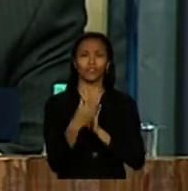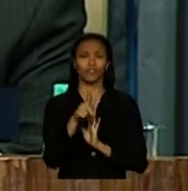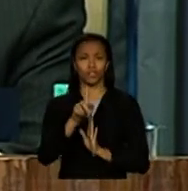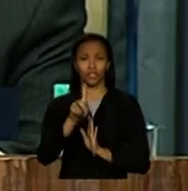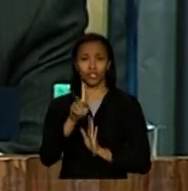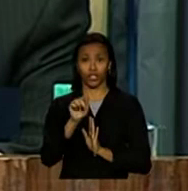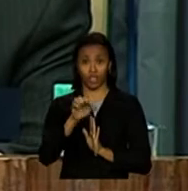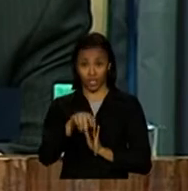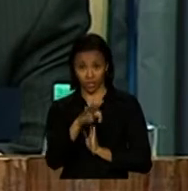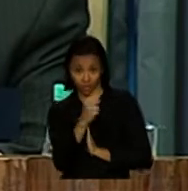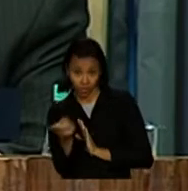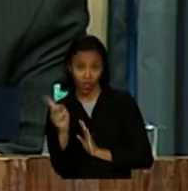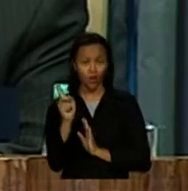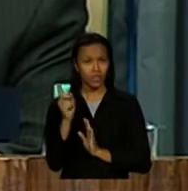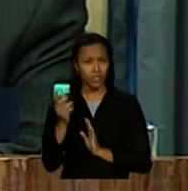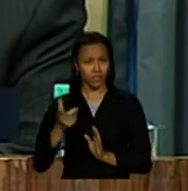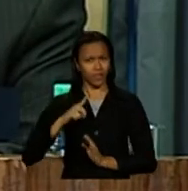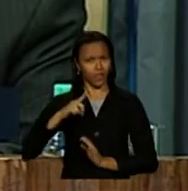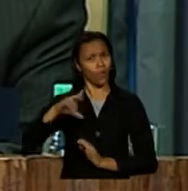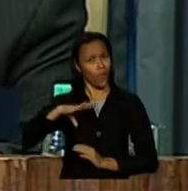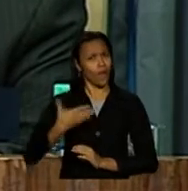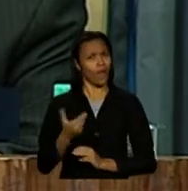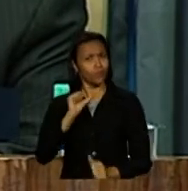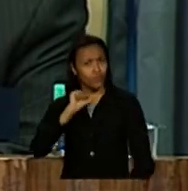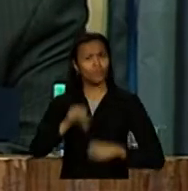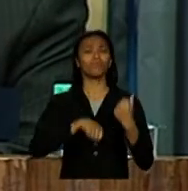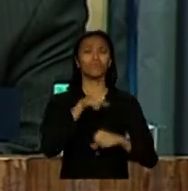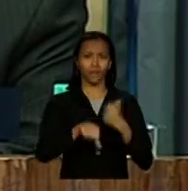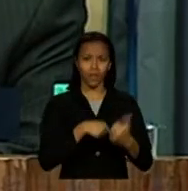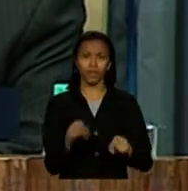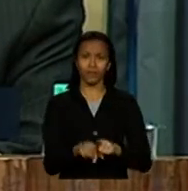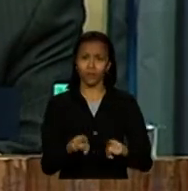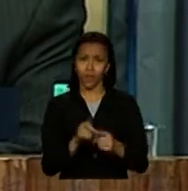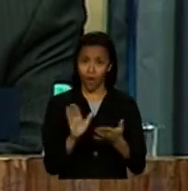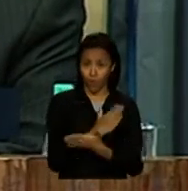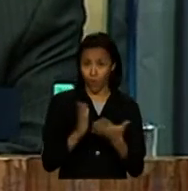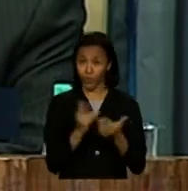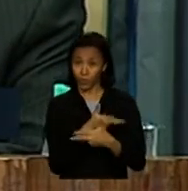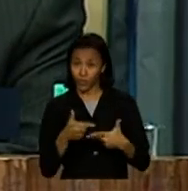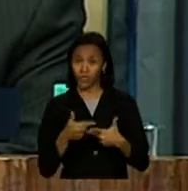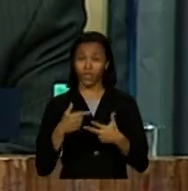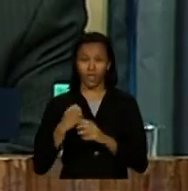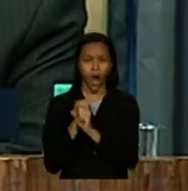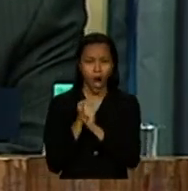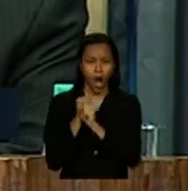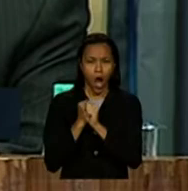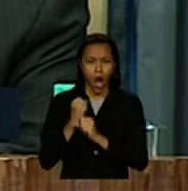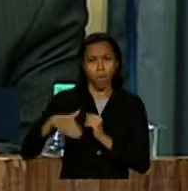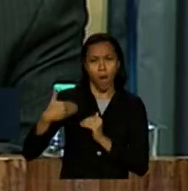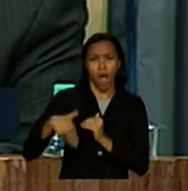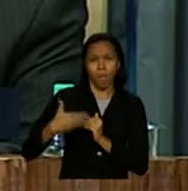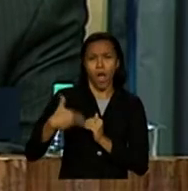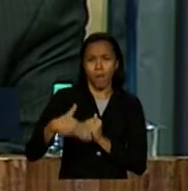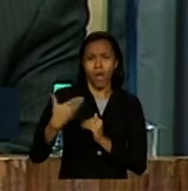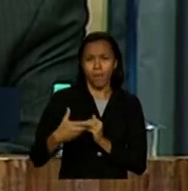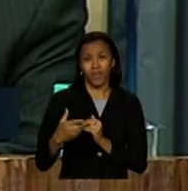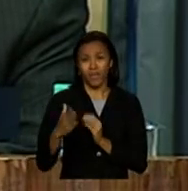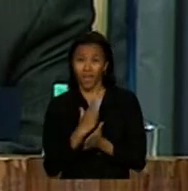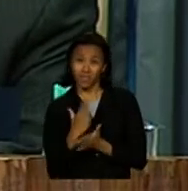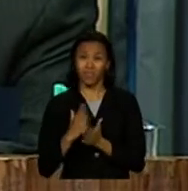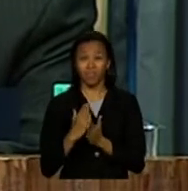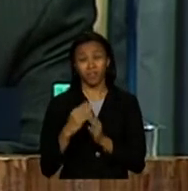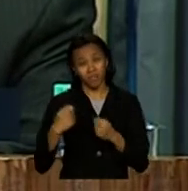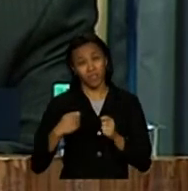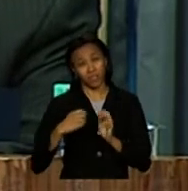de revolucionar certas estruturas que nós podemos ao longo do tempo até porque nem sempre